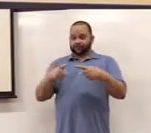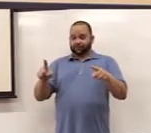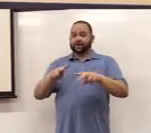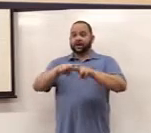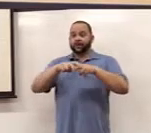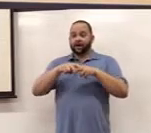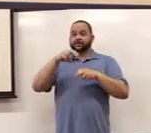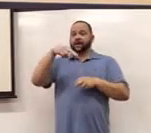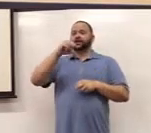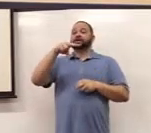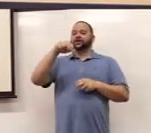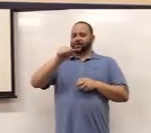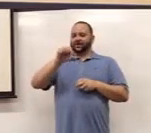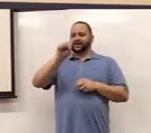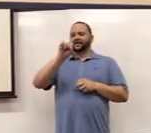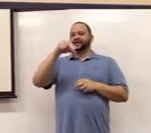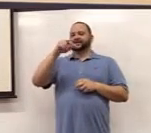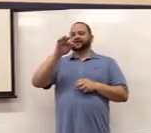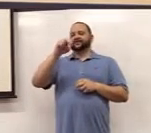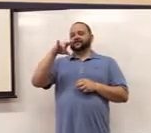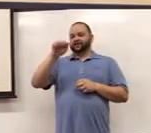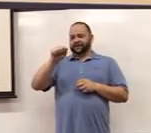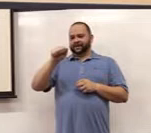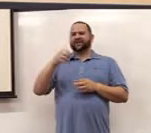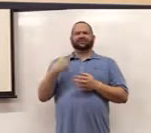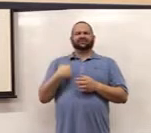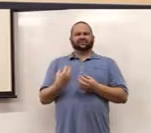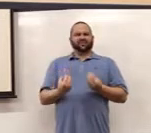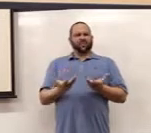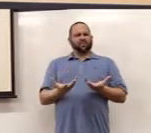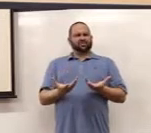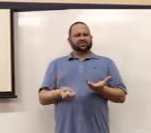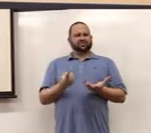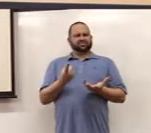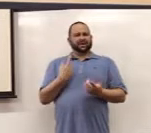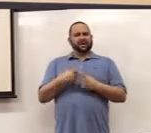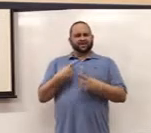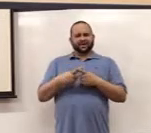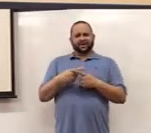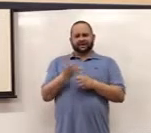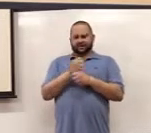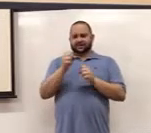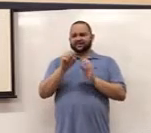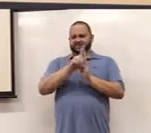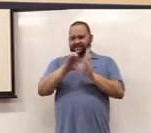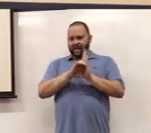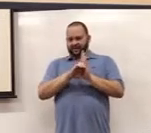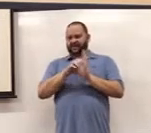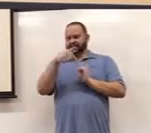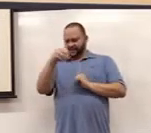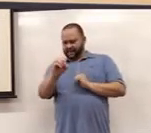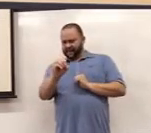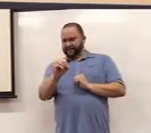por causa da nona sinfonia. Como assim? Lá na década de 70, a Sony e a Panasonic estavam desenvolvendo o CD.